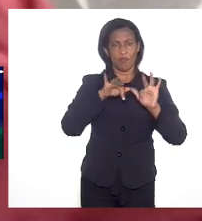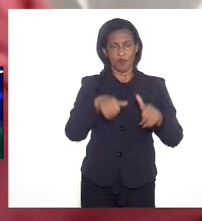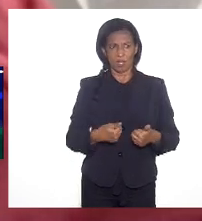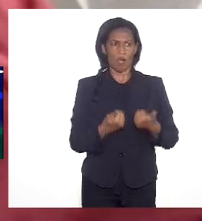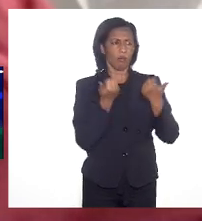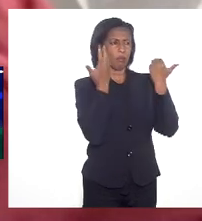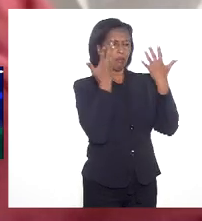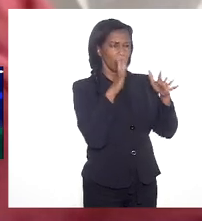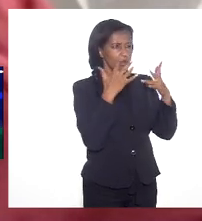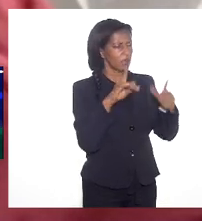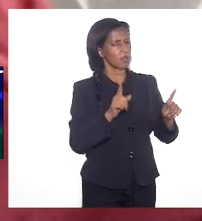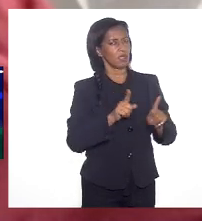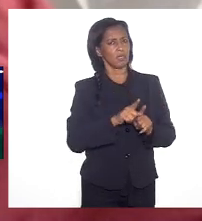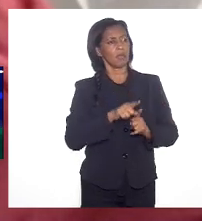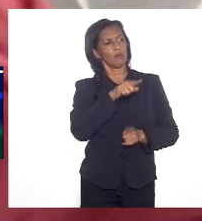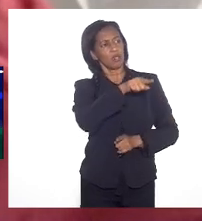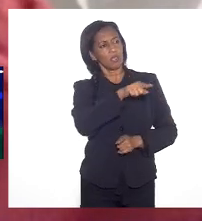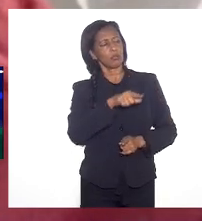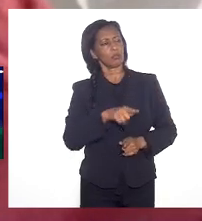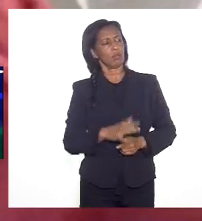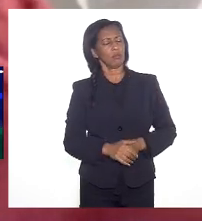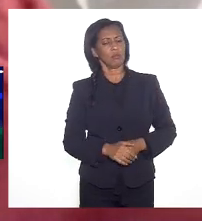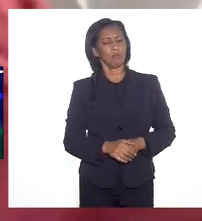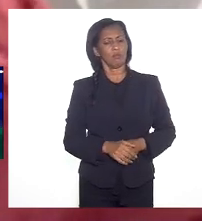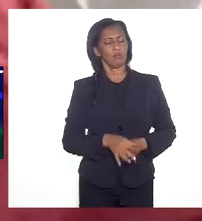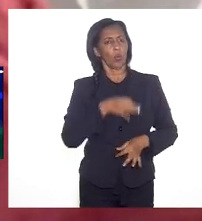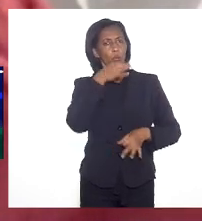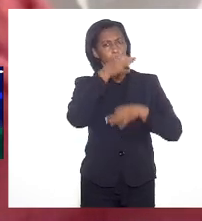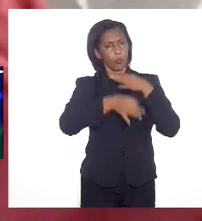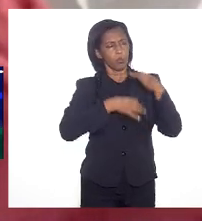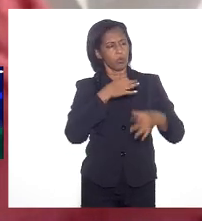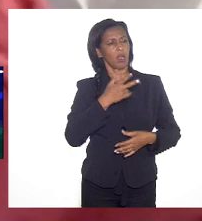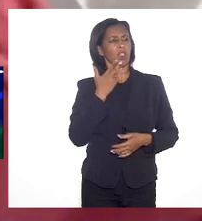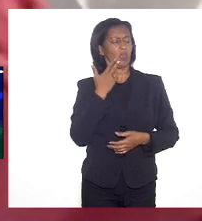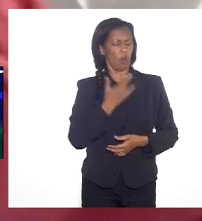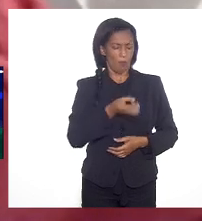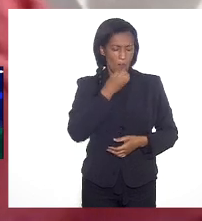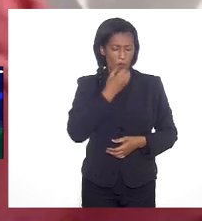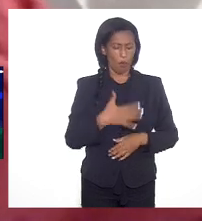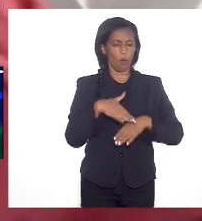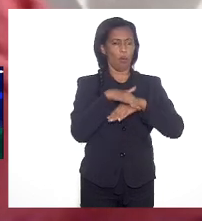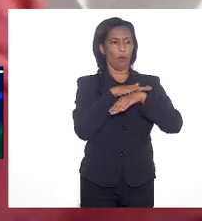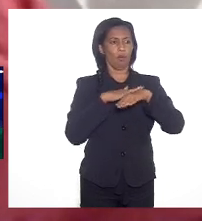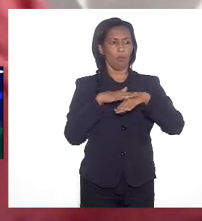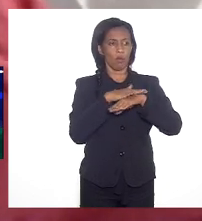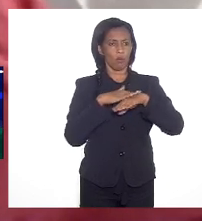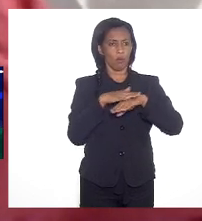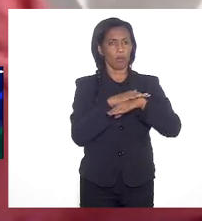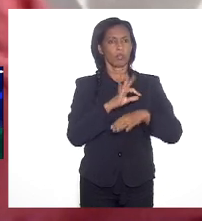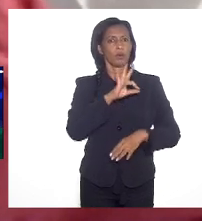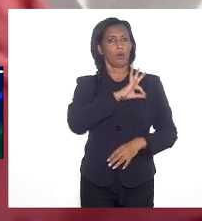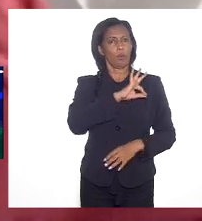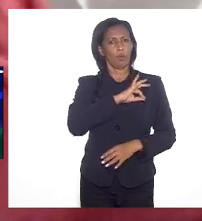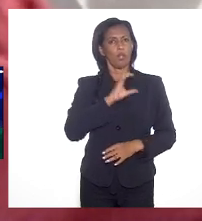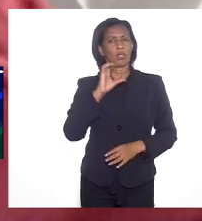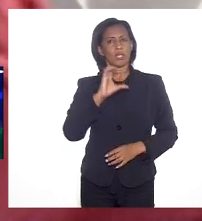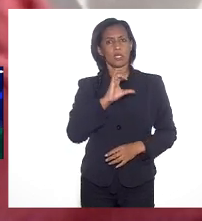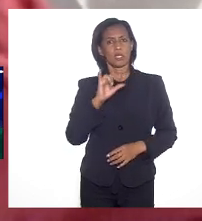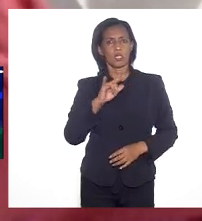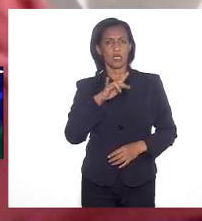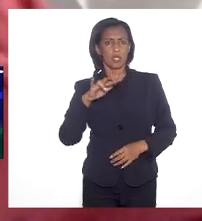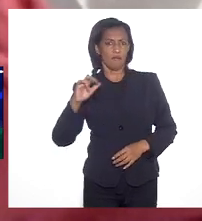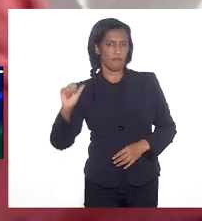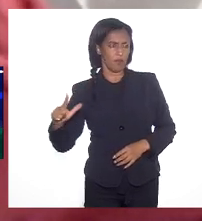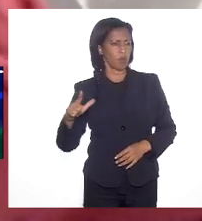e elogiar, mais uma vez, a sua decisão. E acho que vale, sim, uma conversa com a Polícia Civil através da